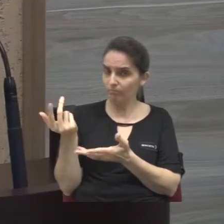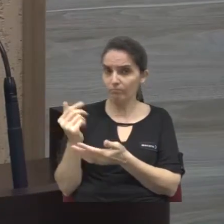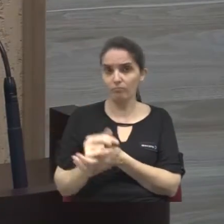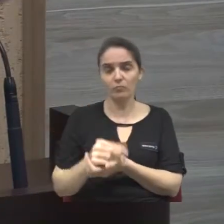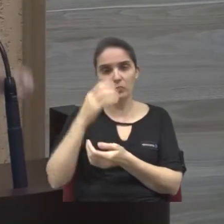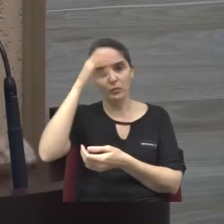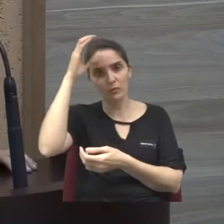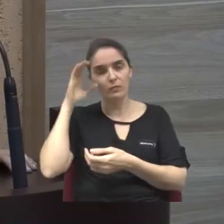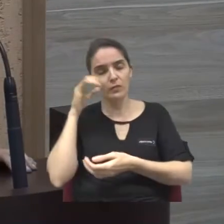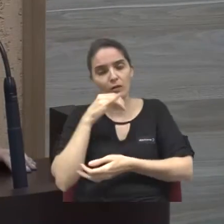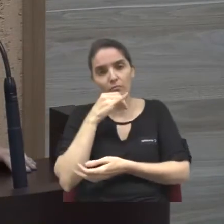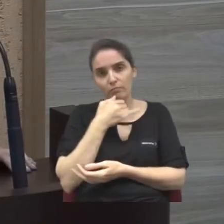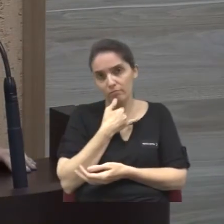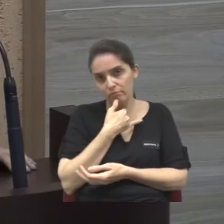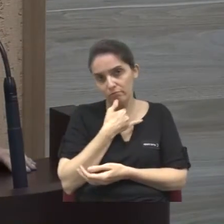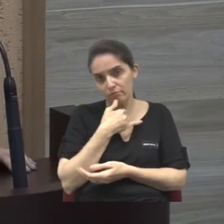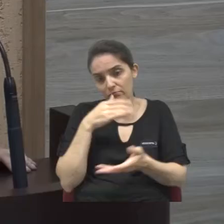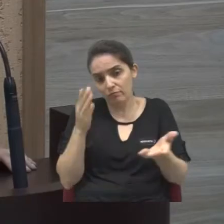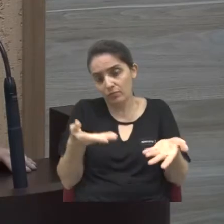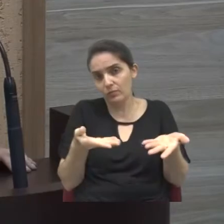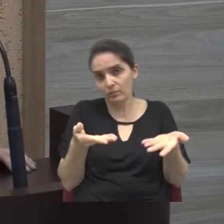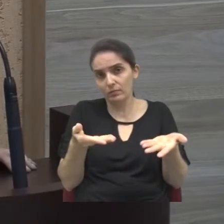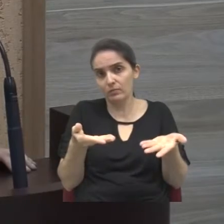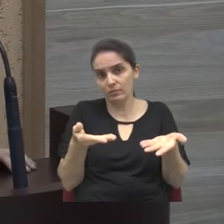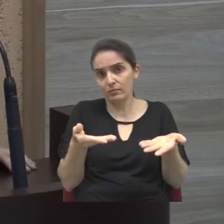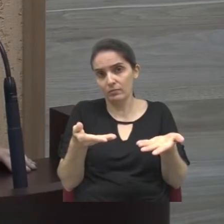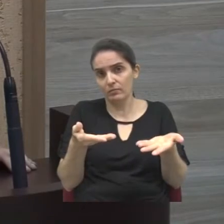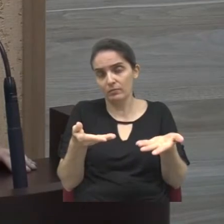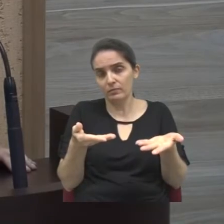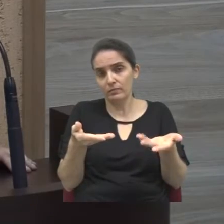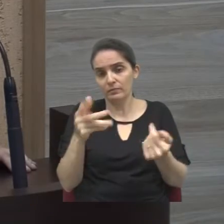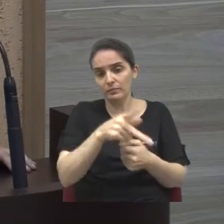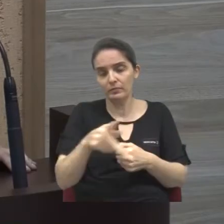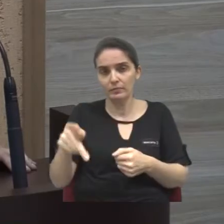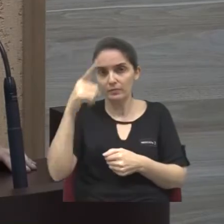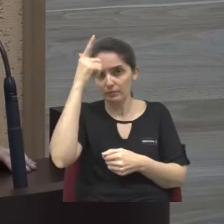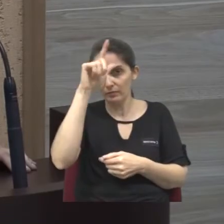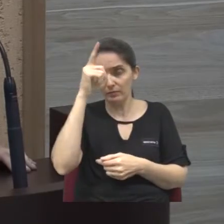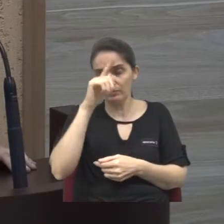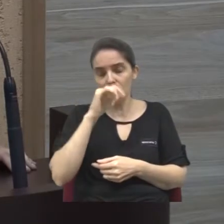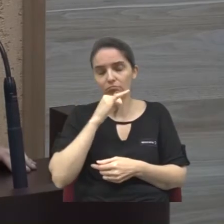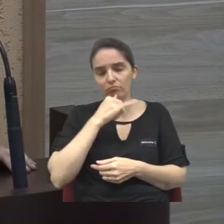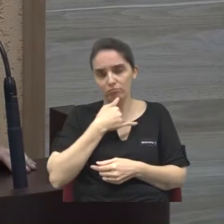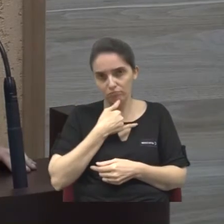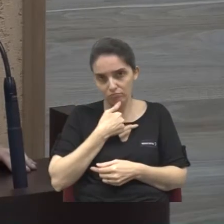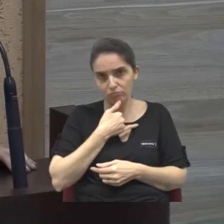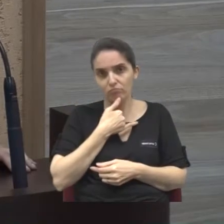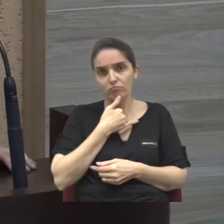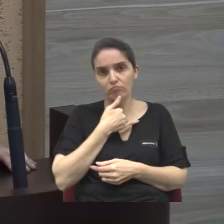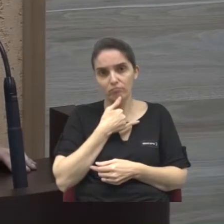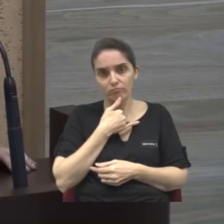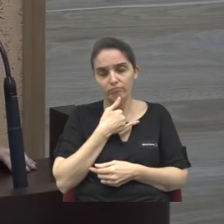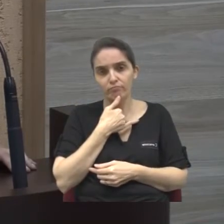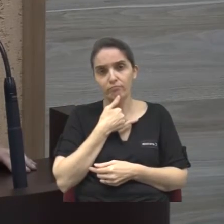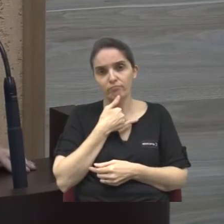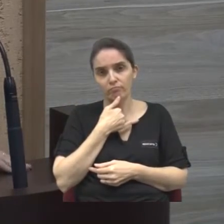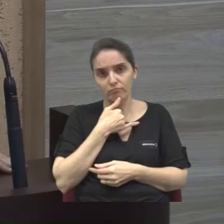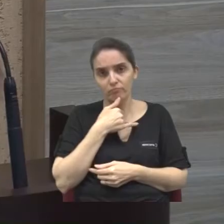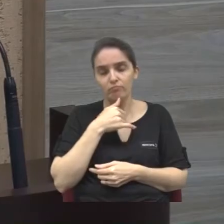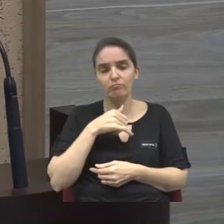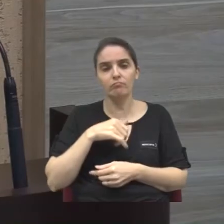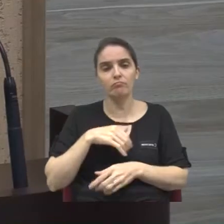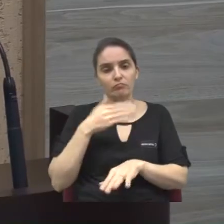dizer que agora, nesta gestão, infelizmente, está sendo uma prática normal.